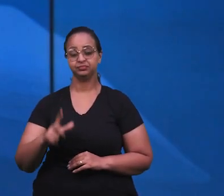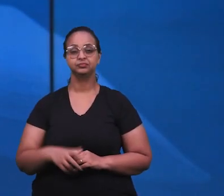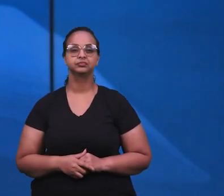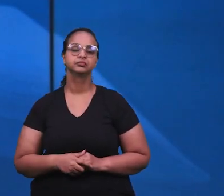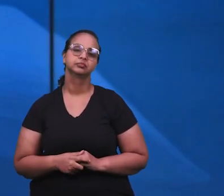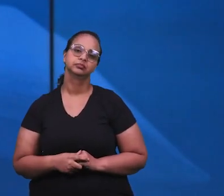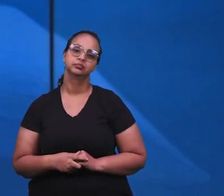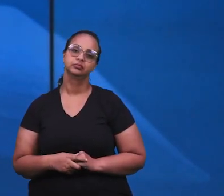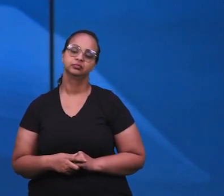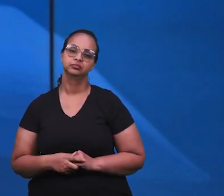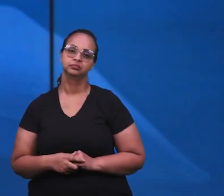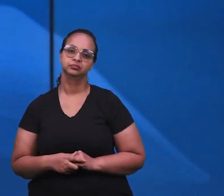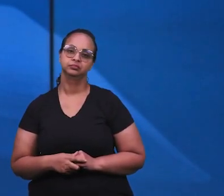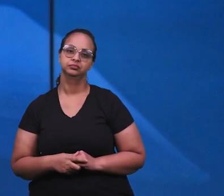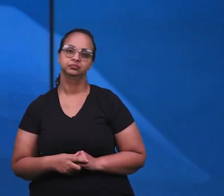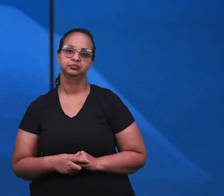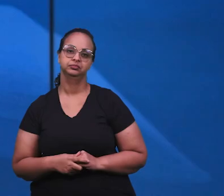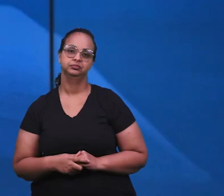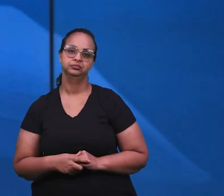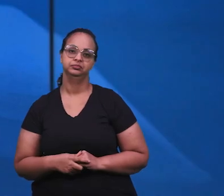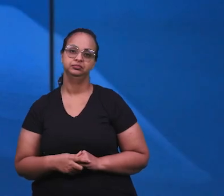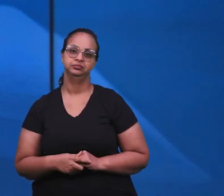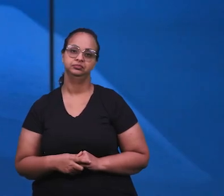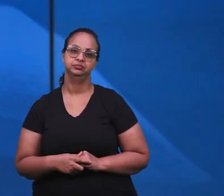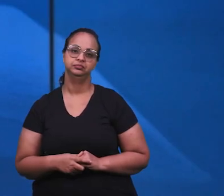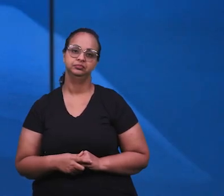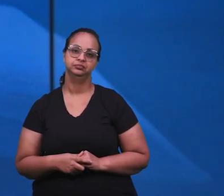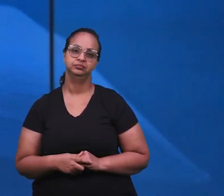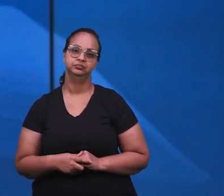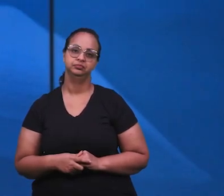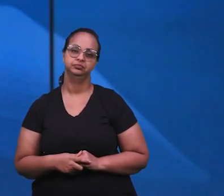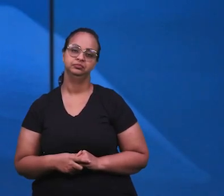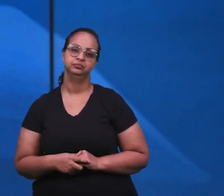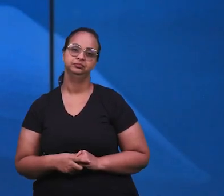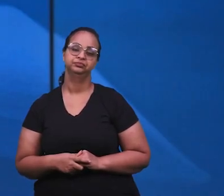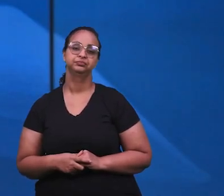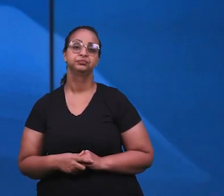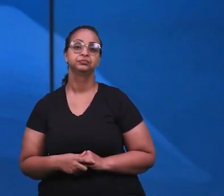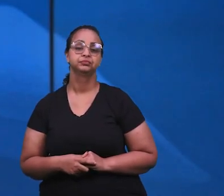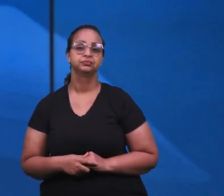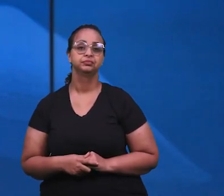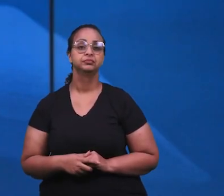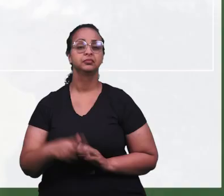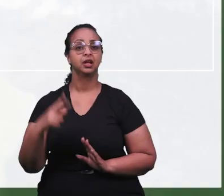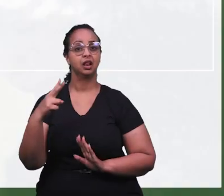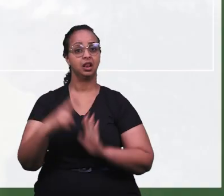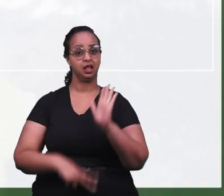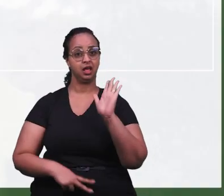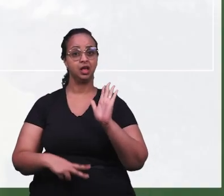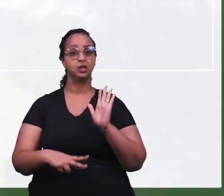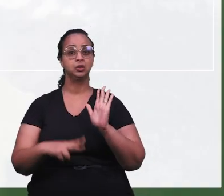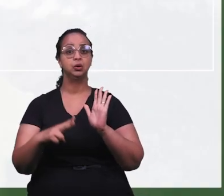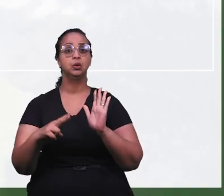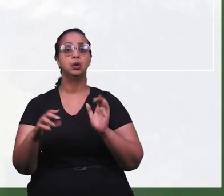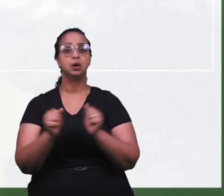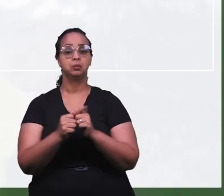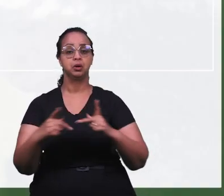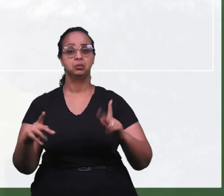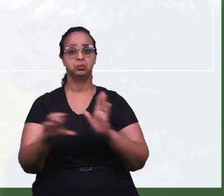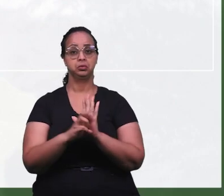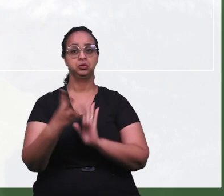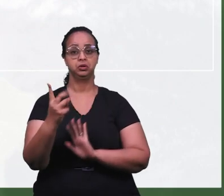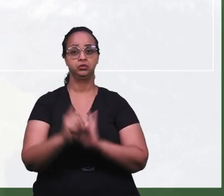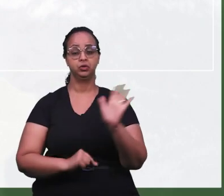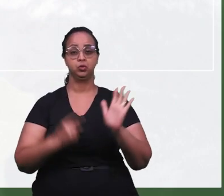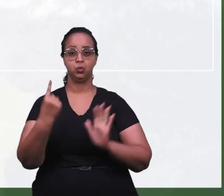delas separadamente, porque a segunda pergunta ela diz o seguinte, vamos ler. Lendo Apocalipse, capítulo 3, versos 1